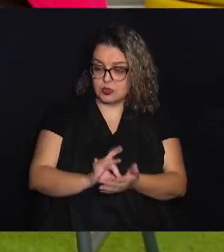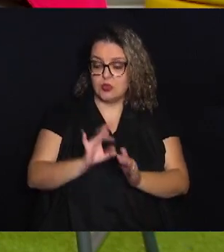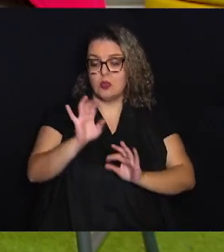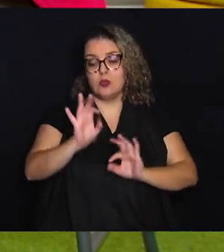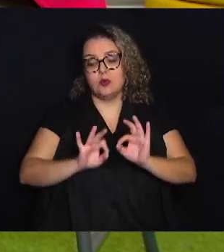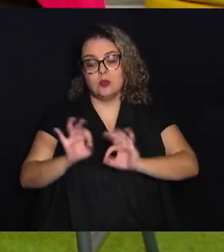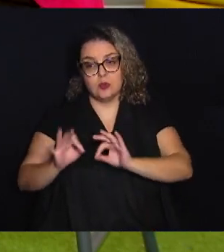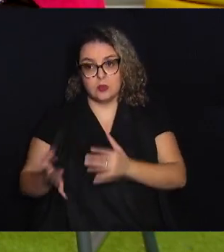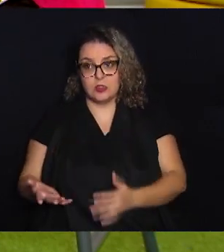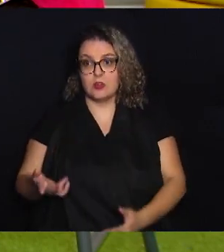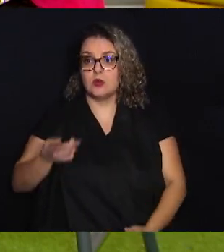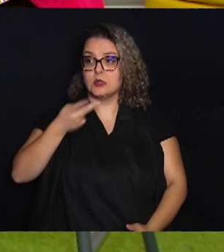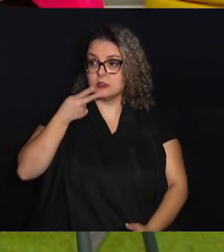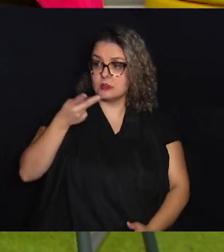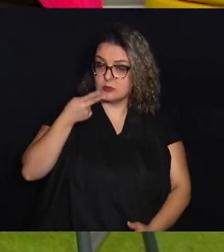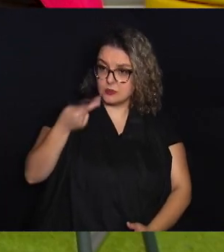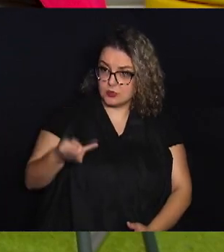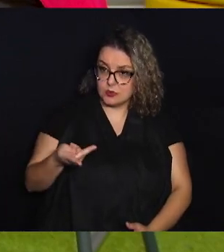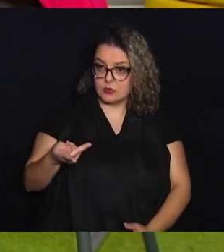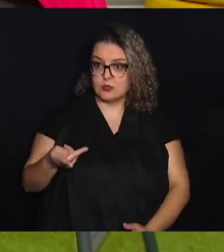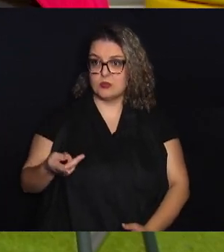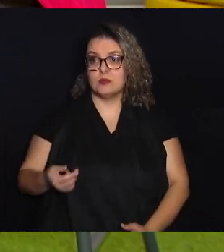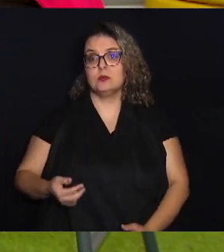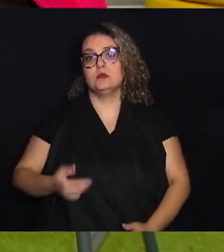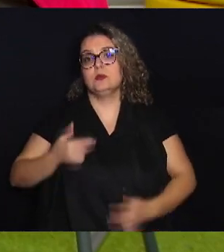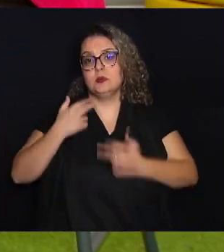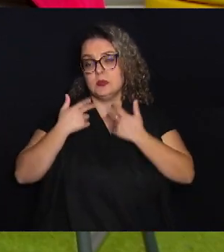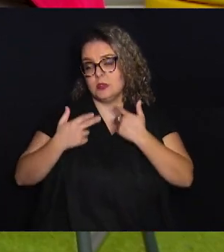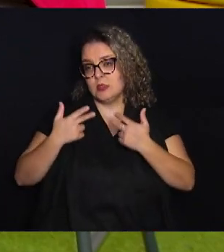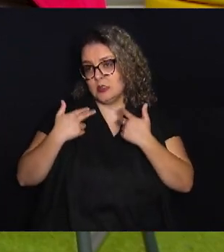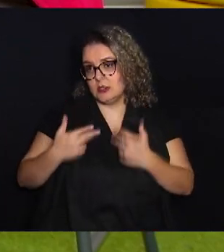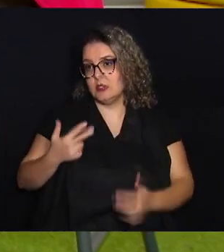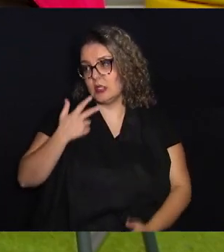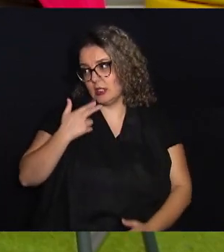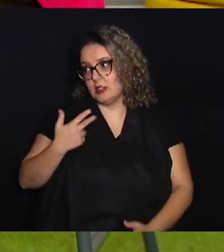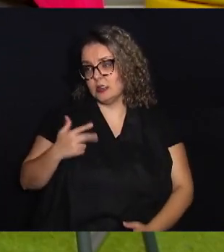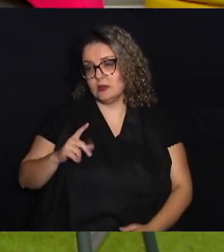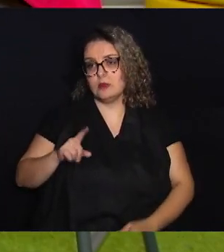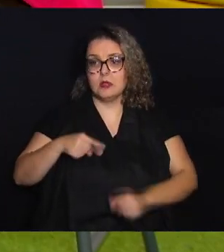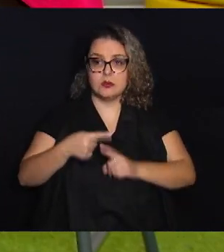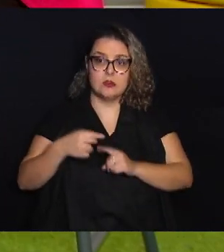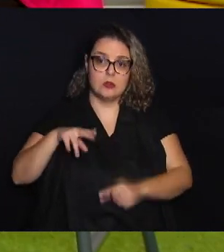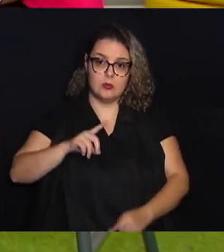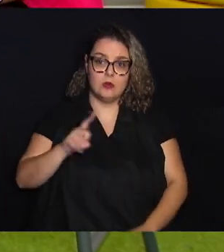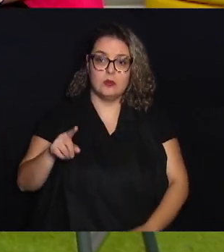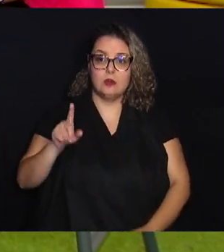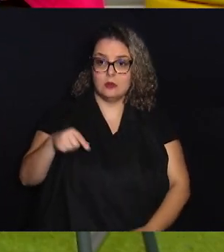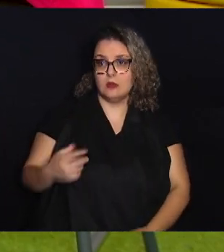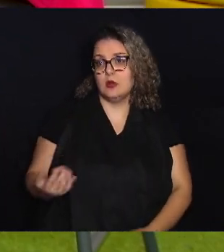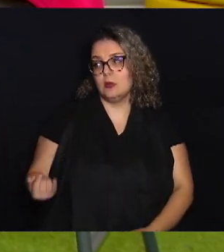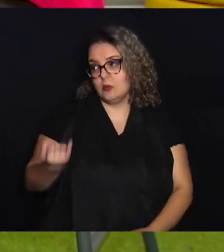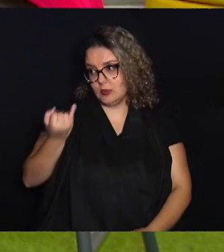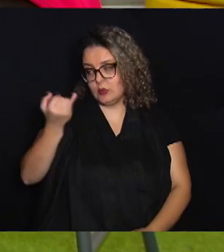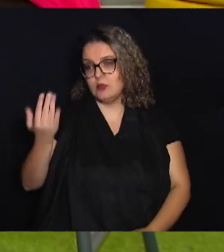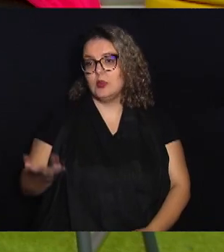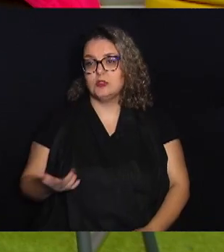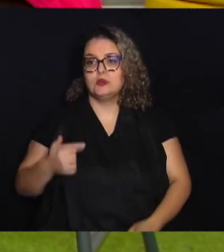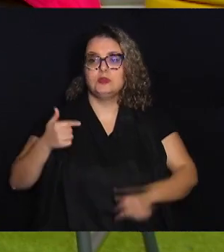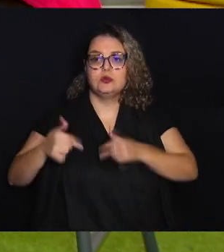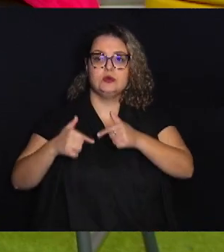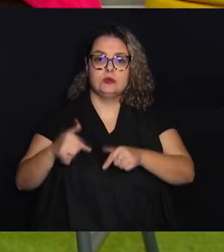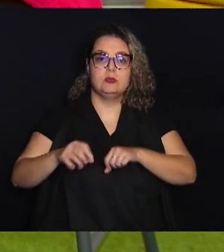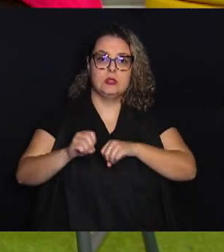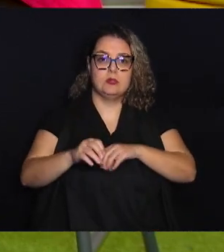né, organizar esta fala, né, na língua adicional ou não. Então, acho que esse é o ponto crucial aí